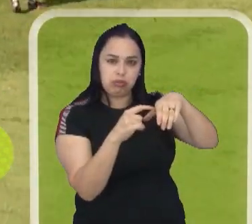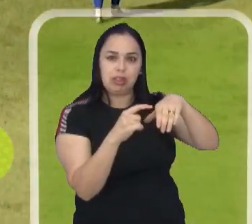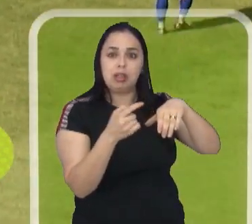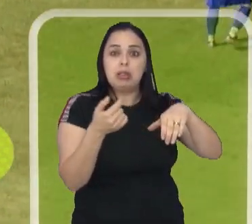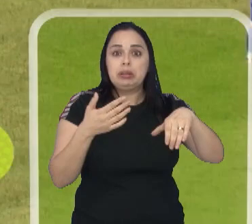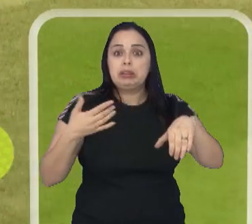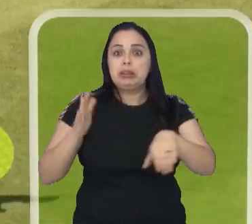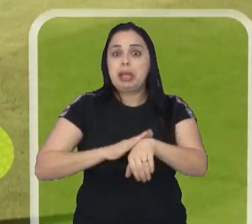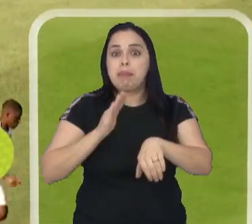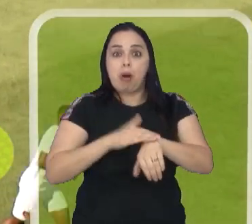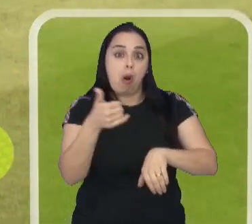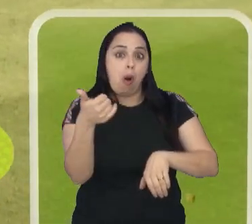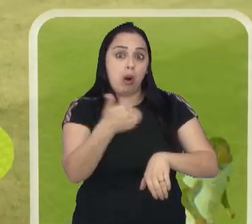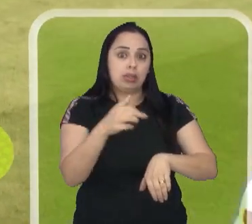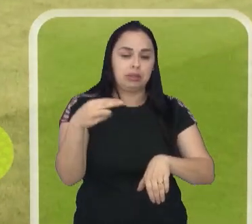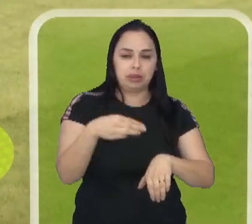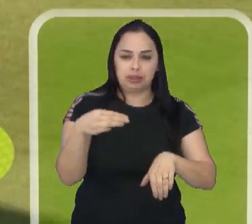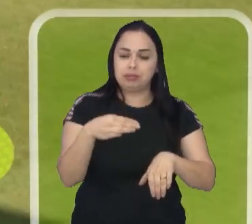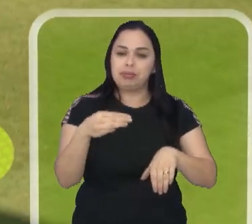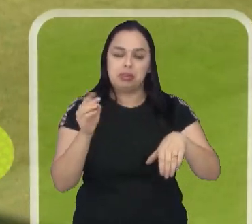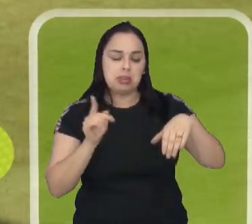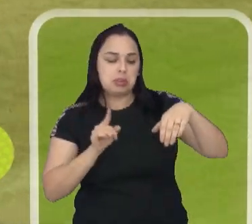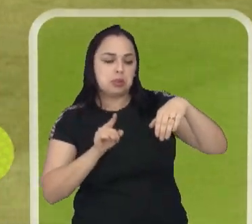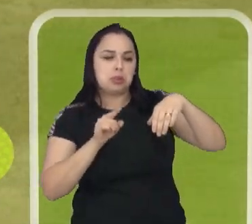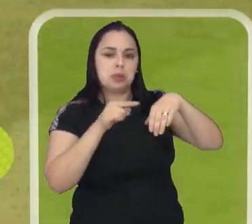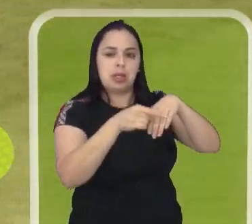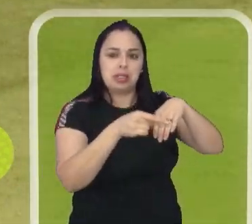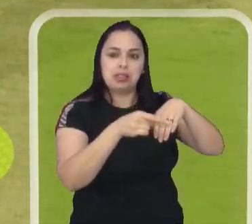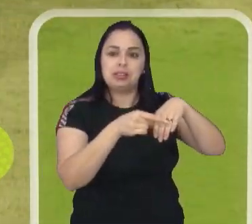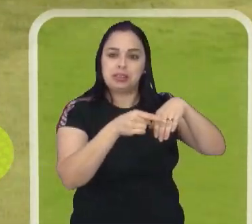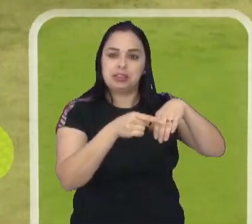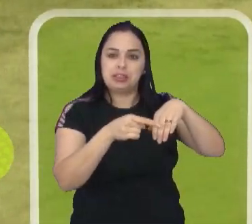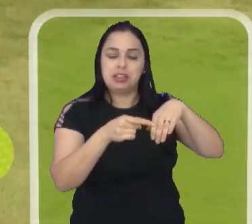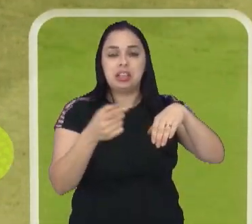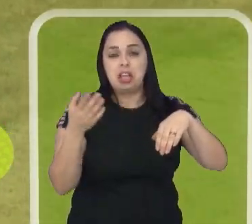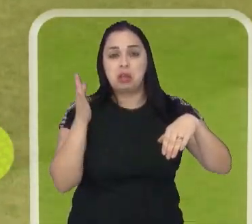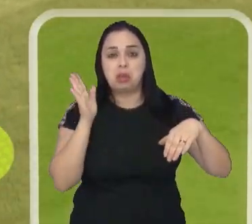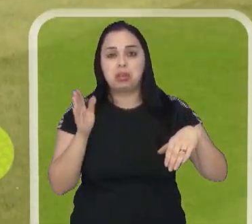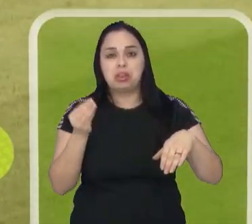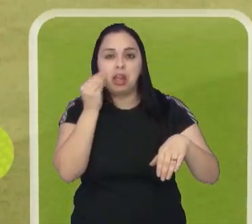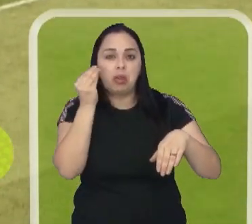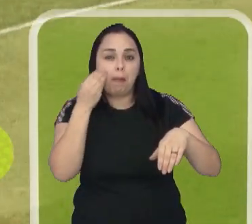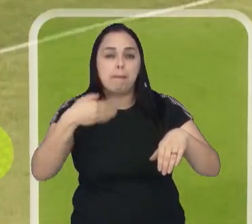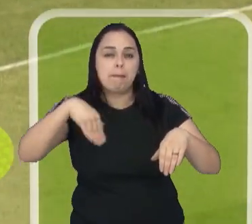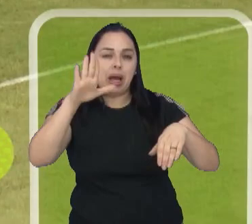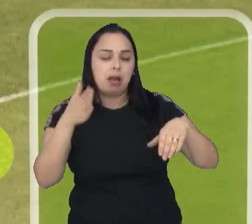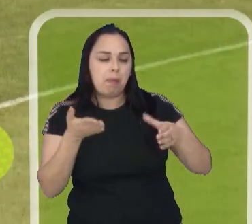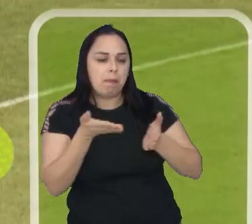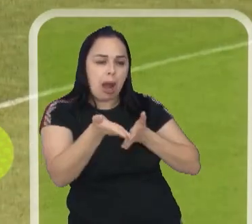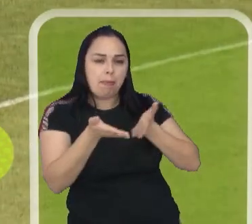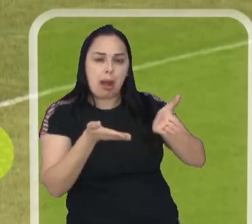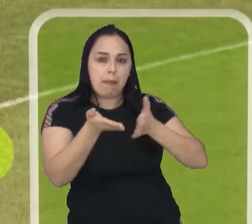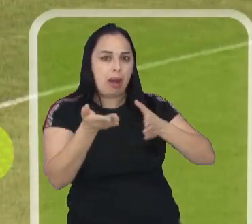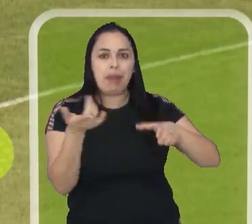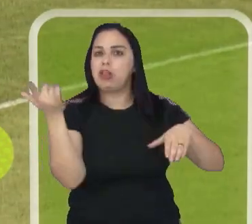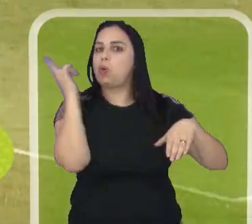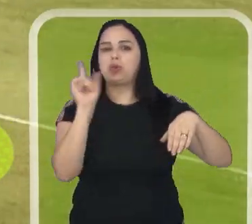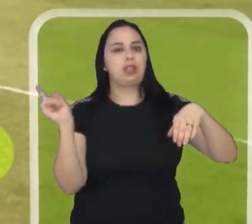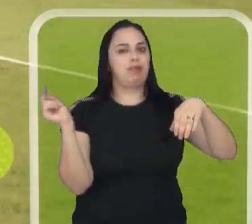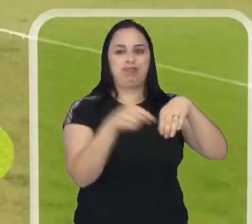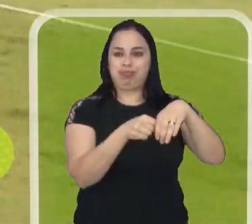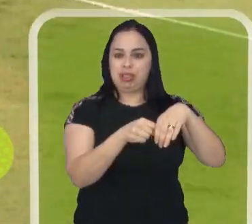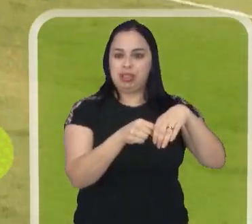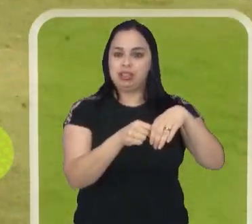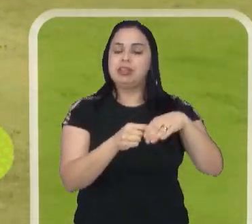11 minutos. A tentativa fez com que o time da casa criasse mais, mas sem ser efetivo nas finalizações.